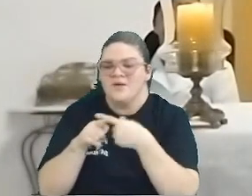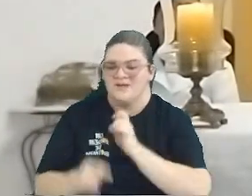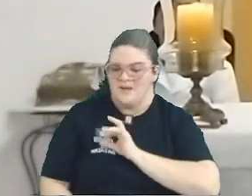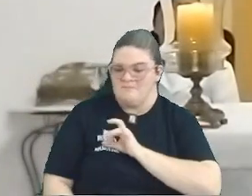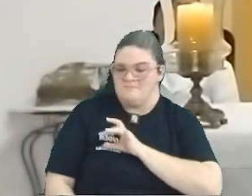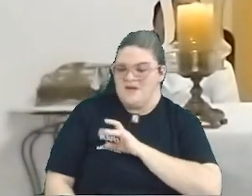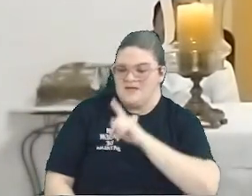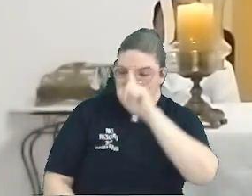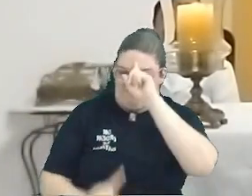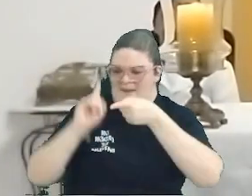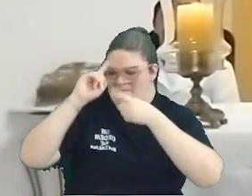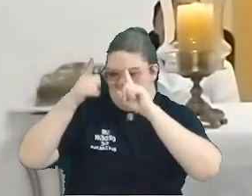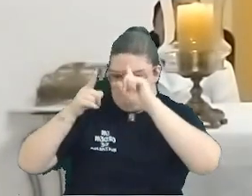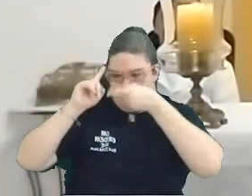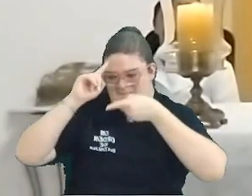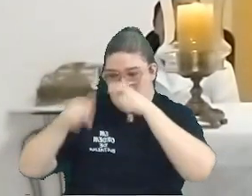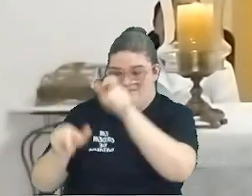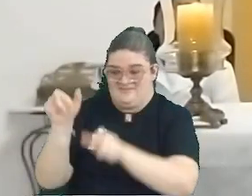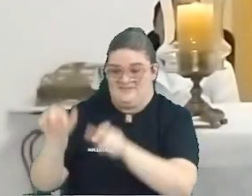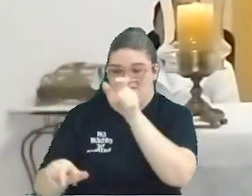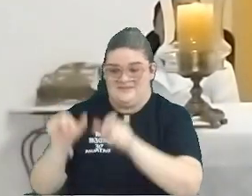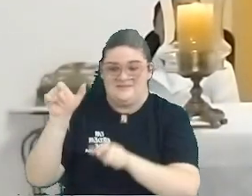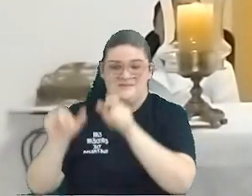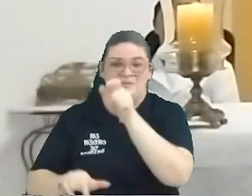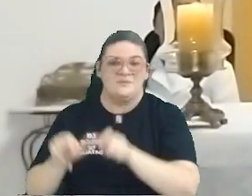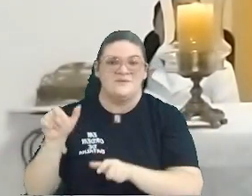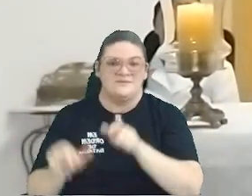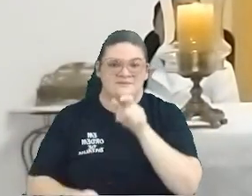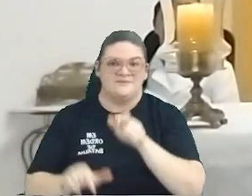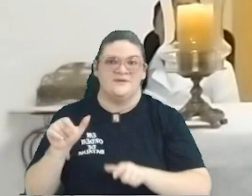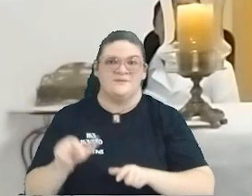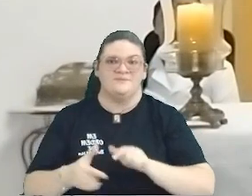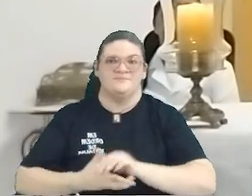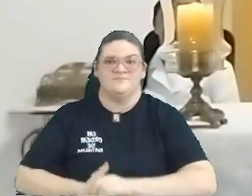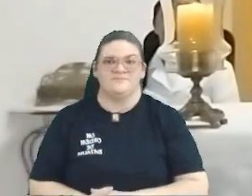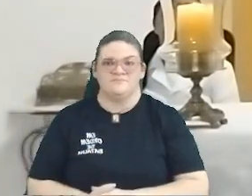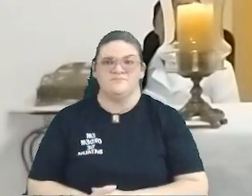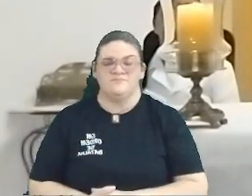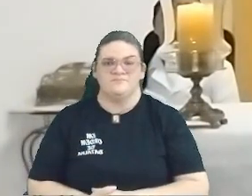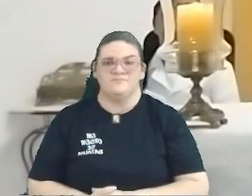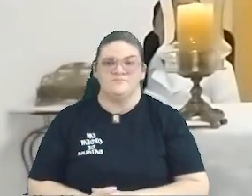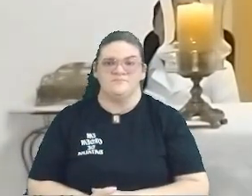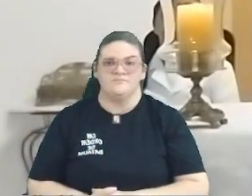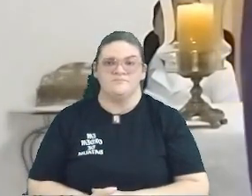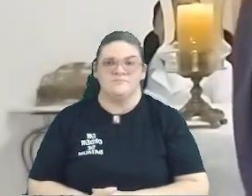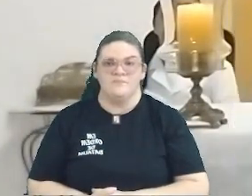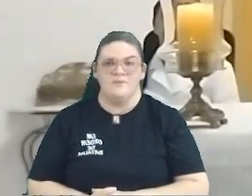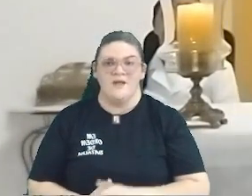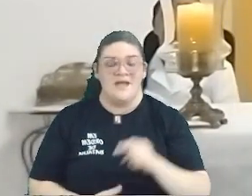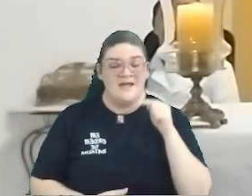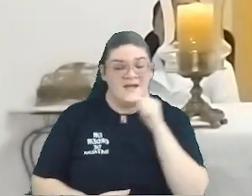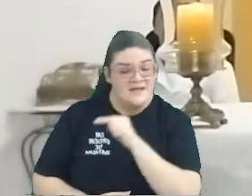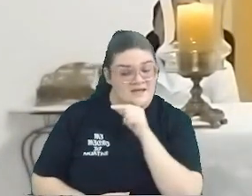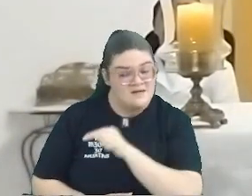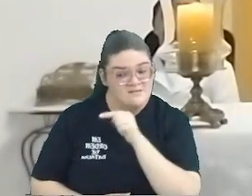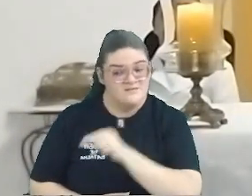autoridades religiosas, os mestres da lei, os fariseus, os sumos sacerdotes. Eram eles quem